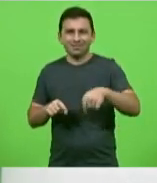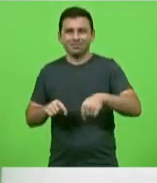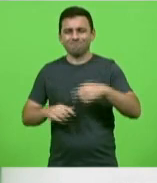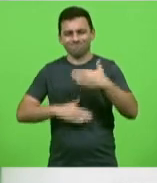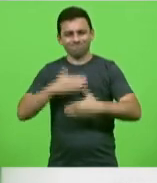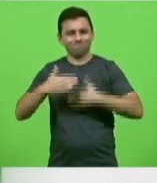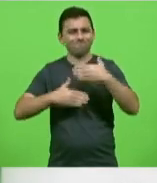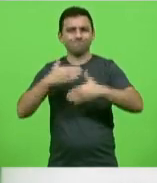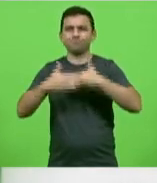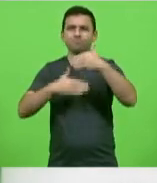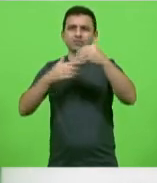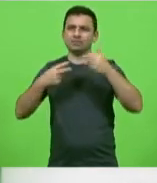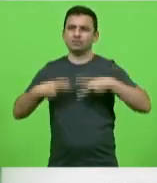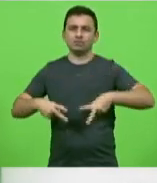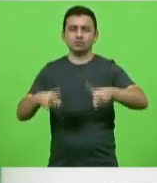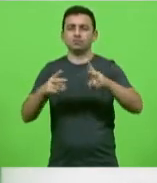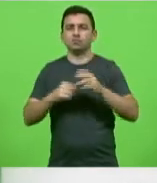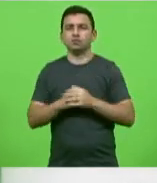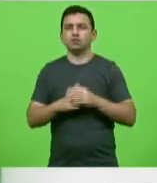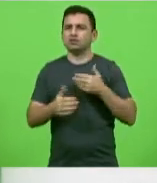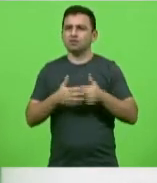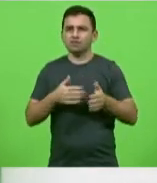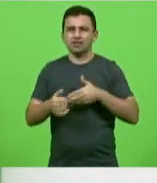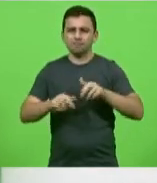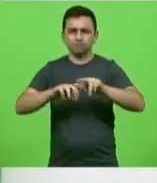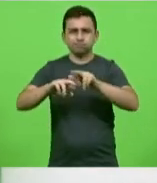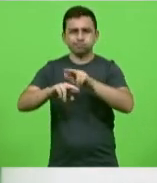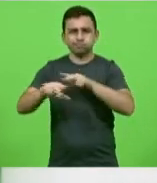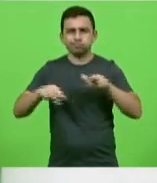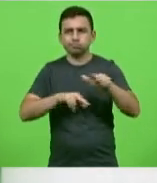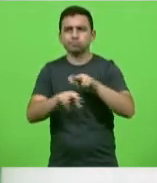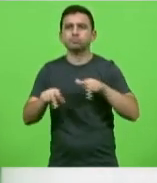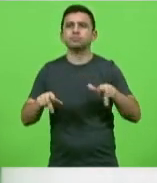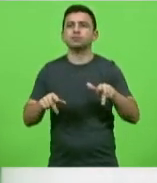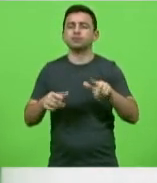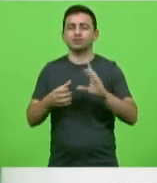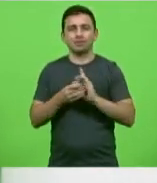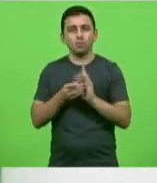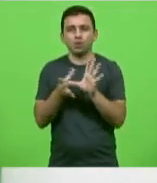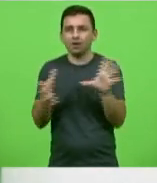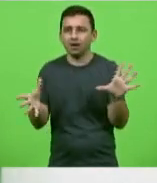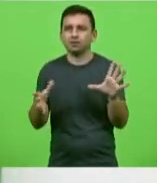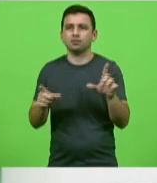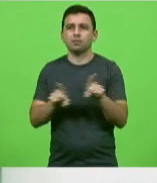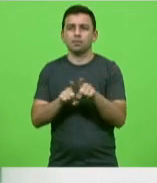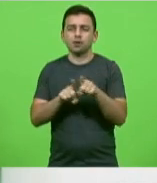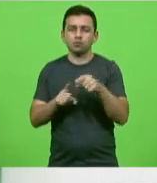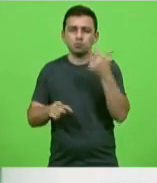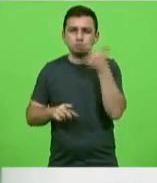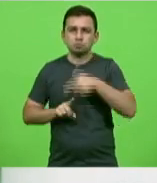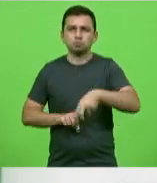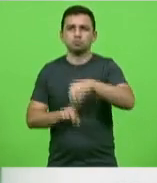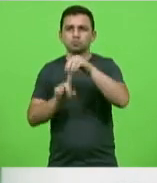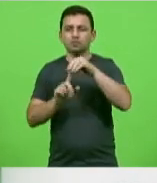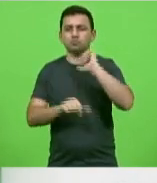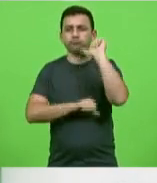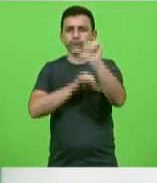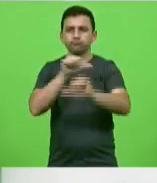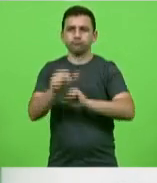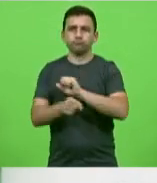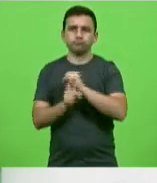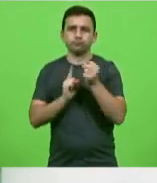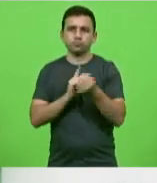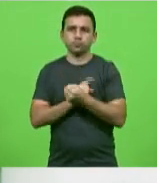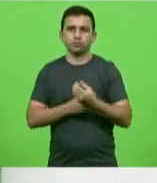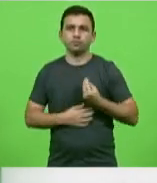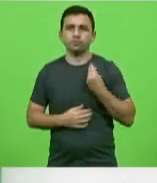exponencial, independente, plural, democrático e protagonista da transformação social que